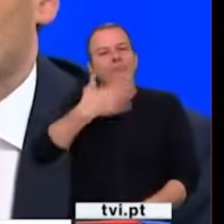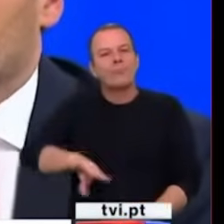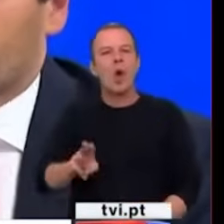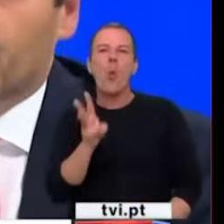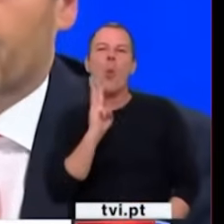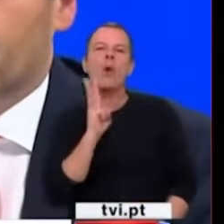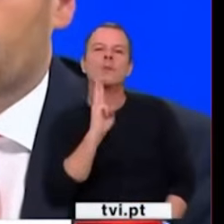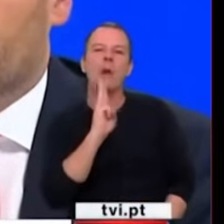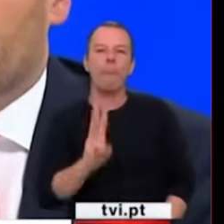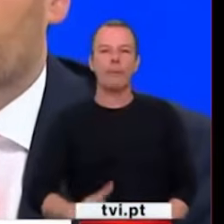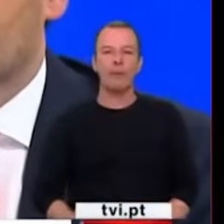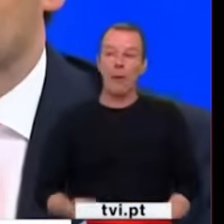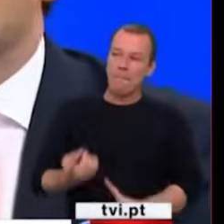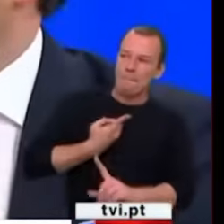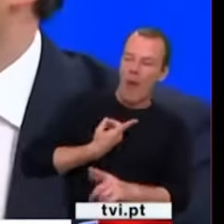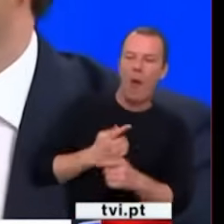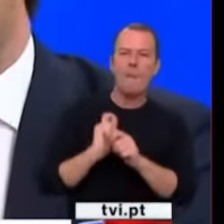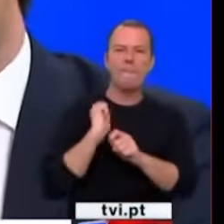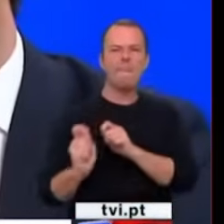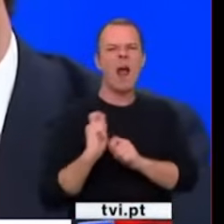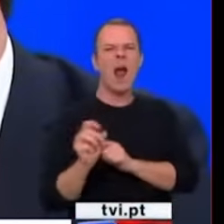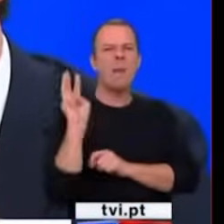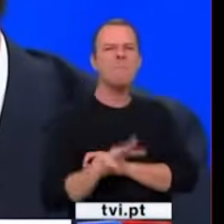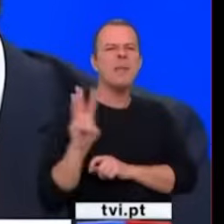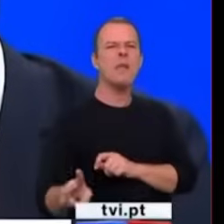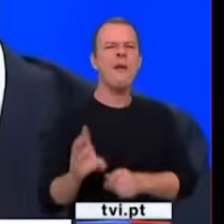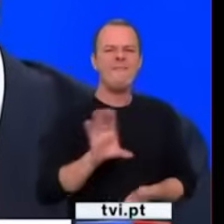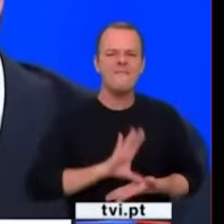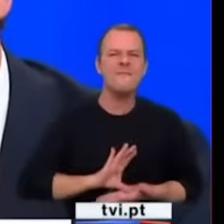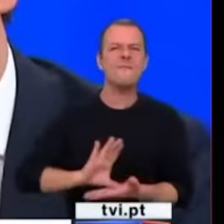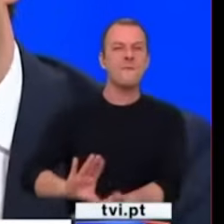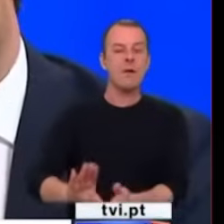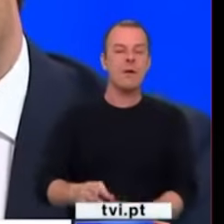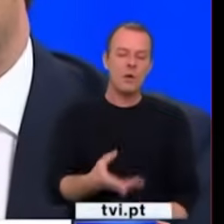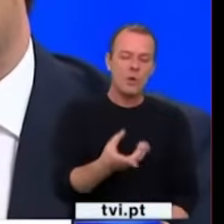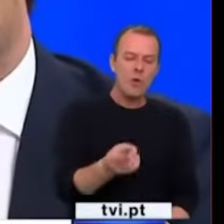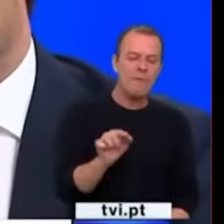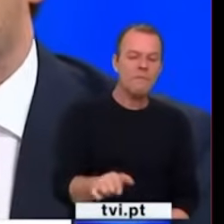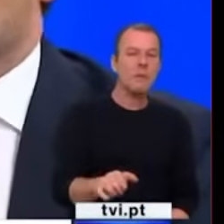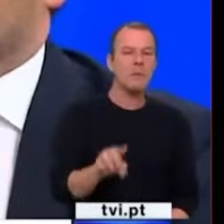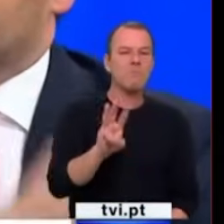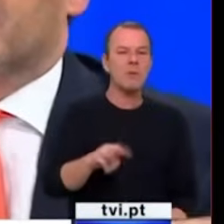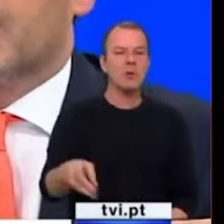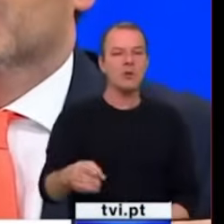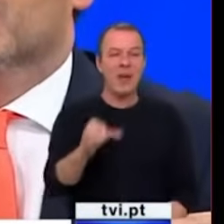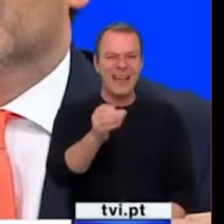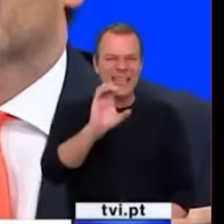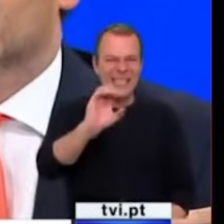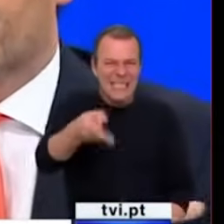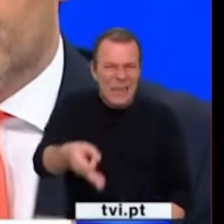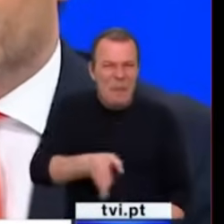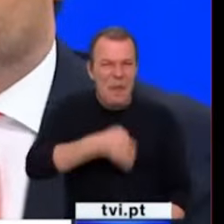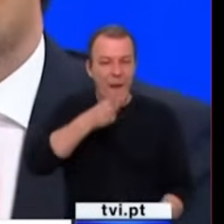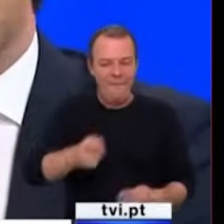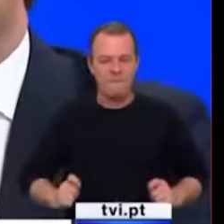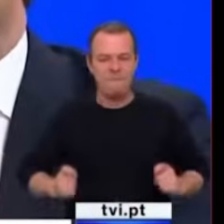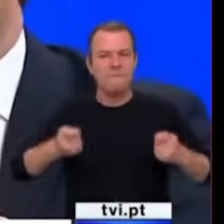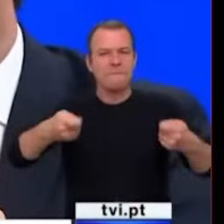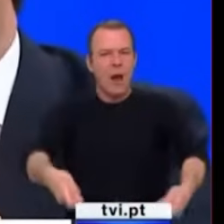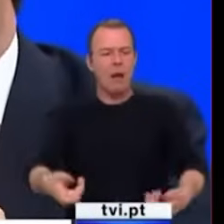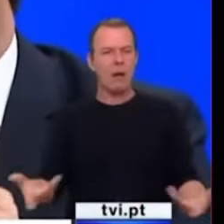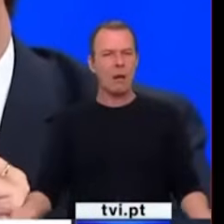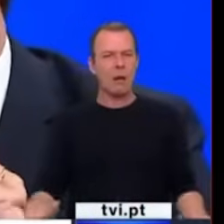que não Devíamos ter pago que levou a injetar 2,9 milhões de euros na CP agora dizer que tem